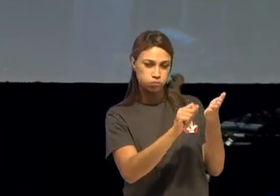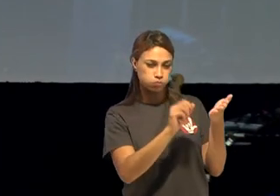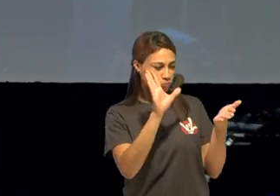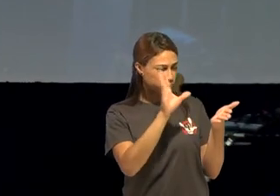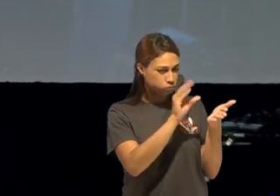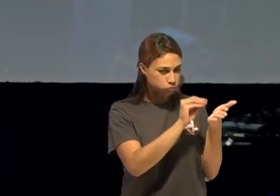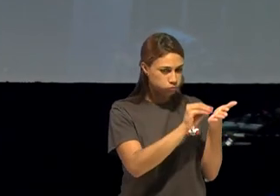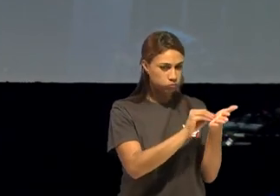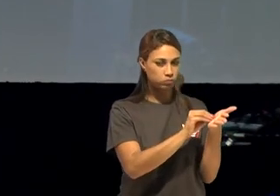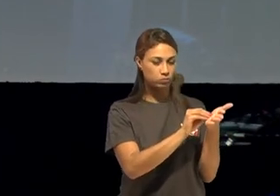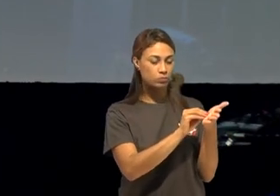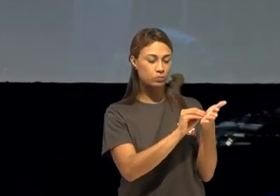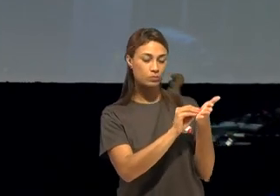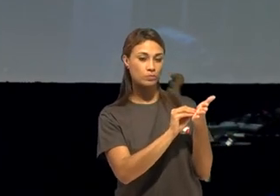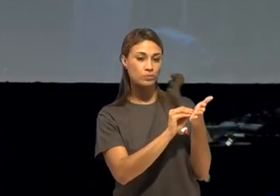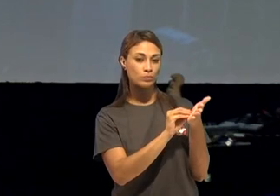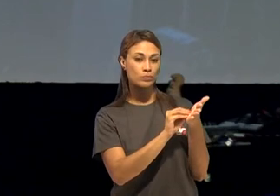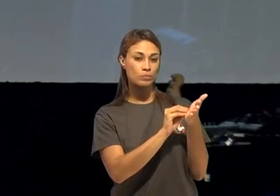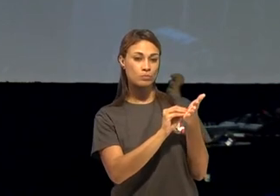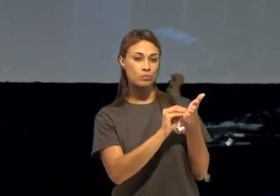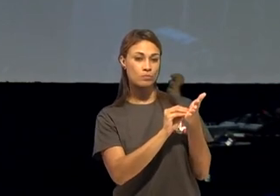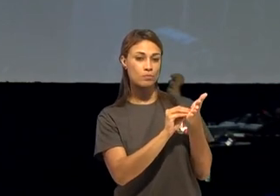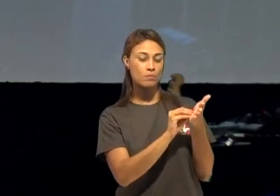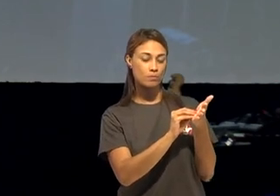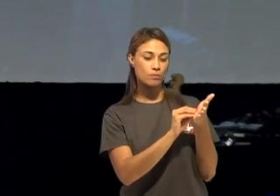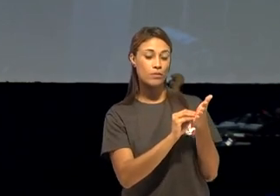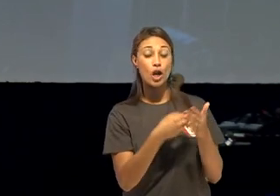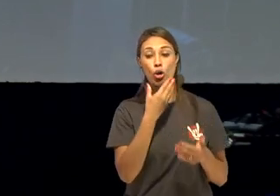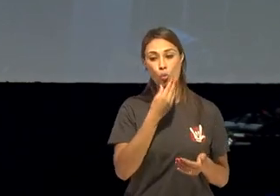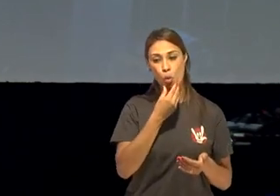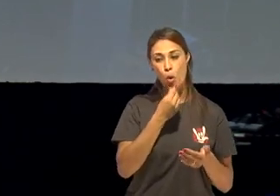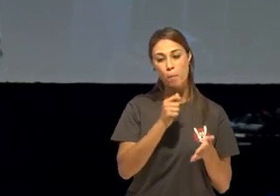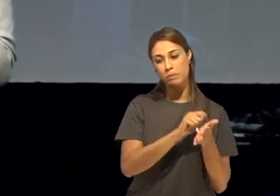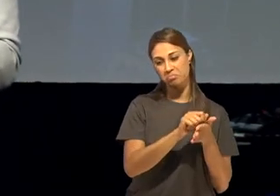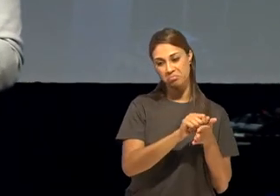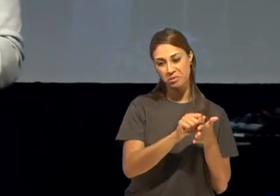homem chamado Aguinaldo Fernandes.